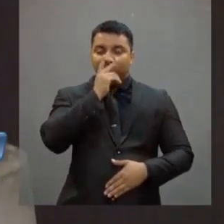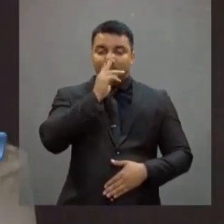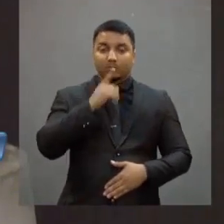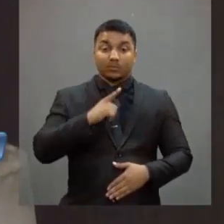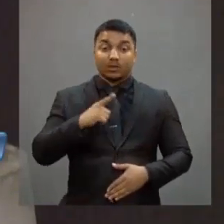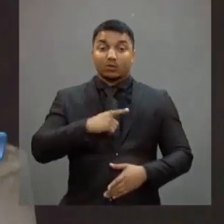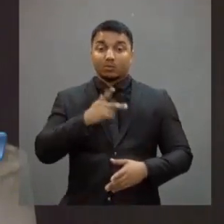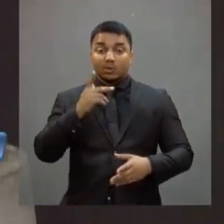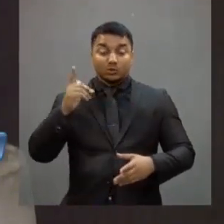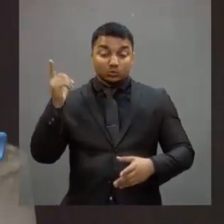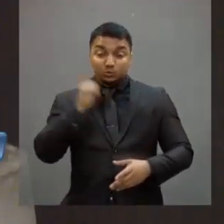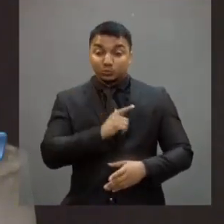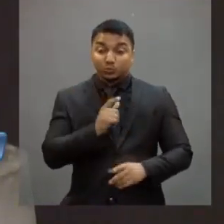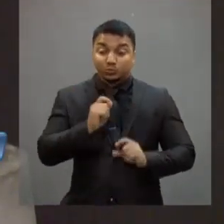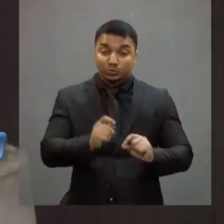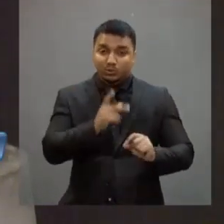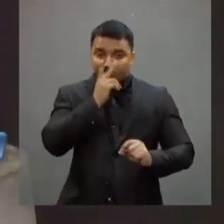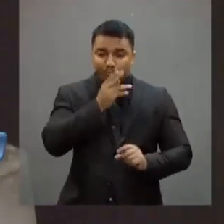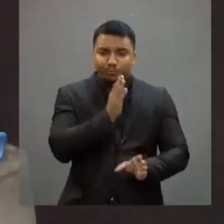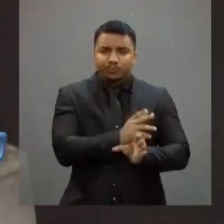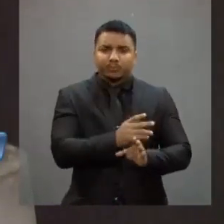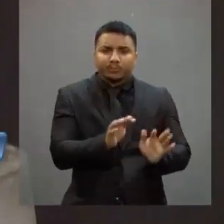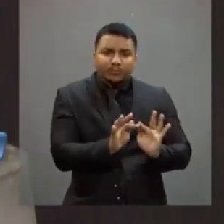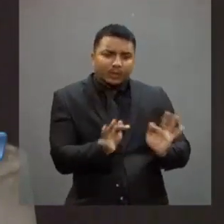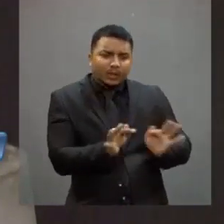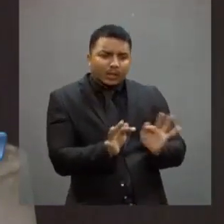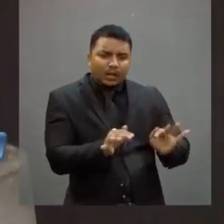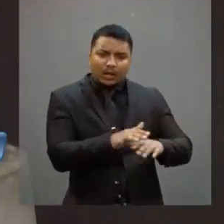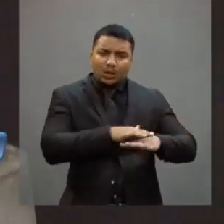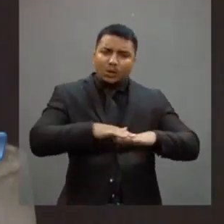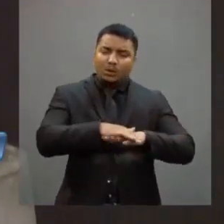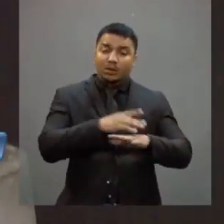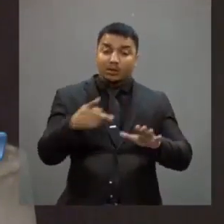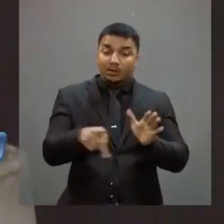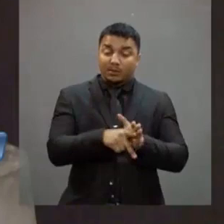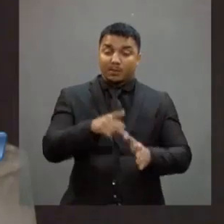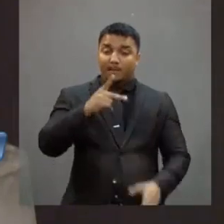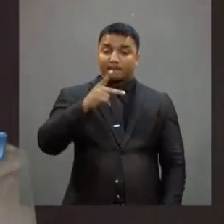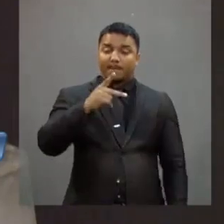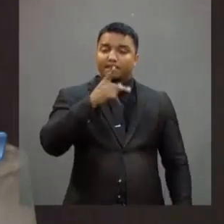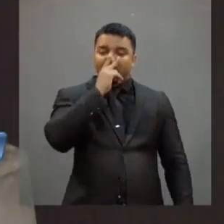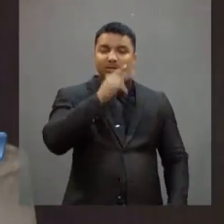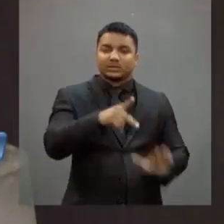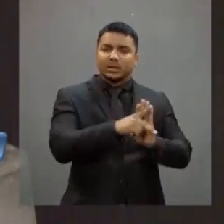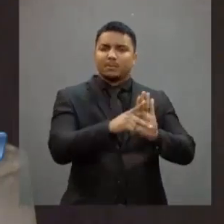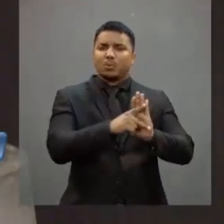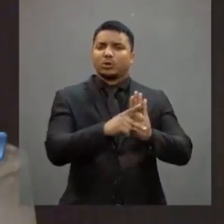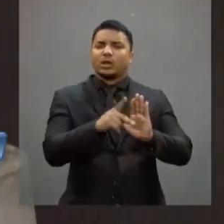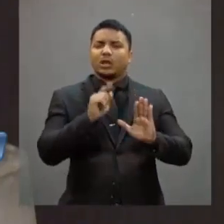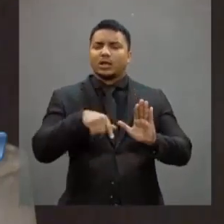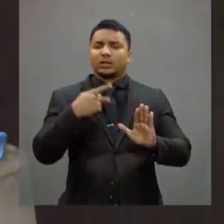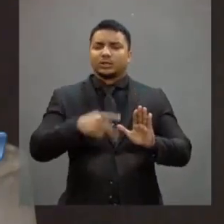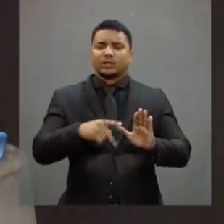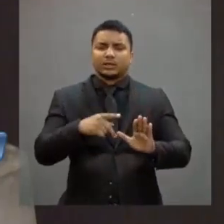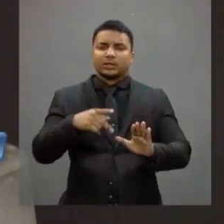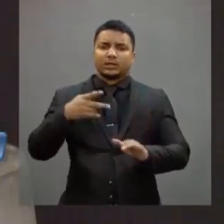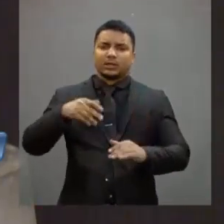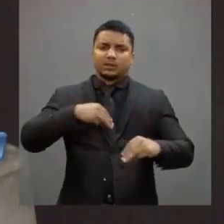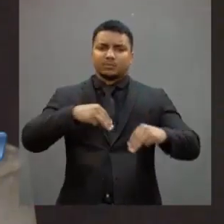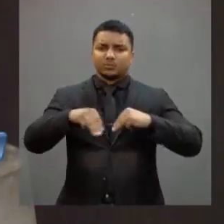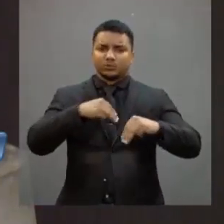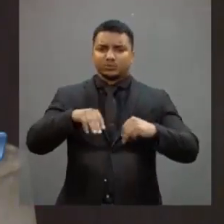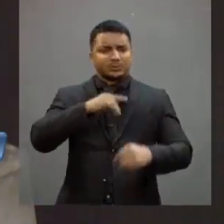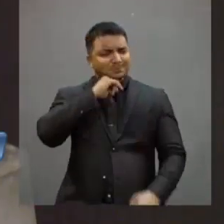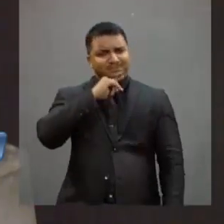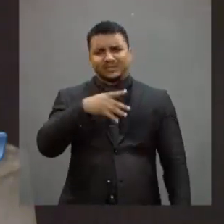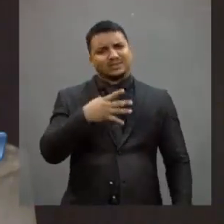se sustentando na fragilidade de uma portaria ministerial. Quando eu vi o argumento, eu disse, não, esse argumento não é